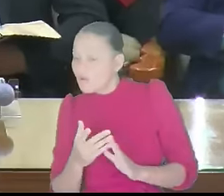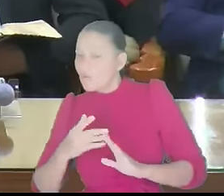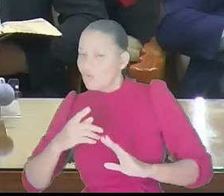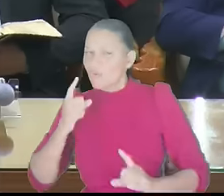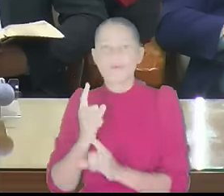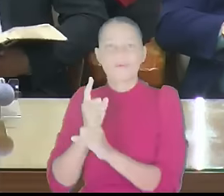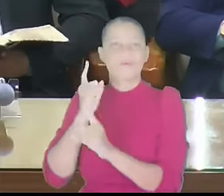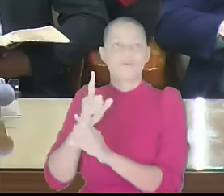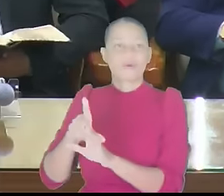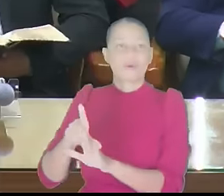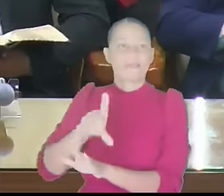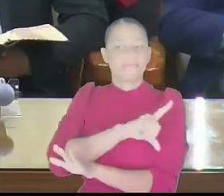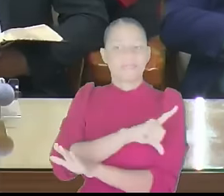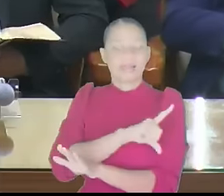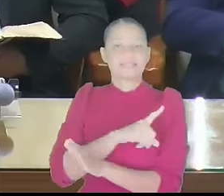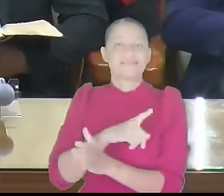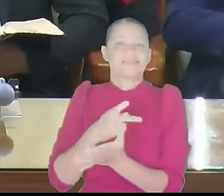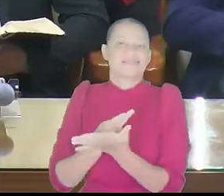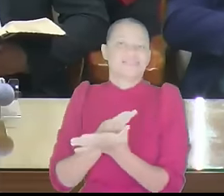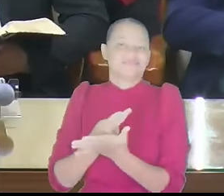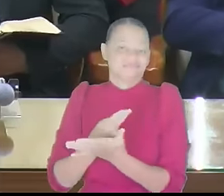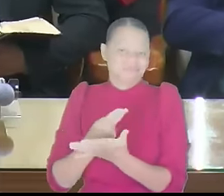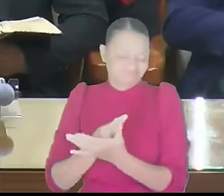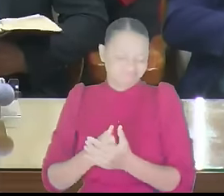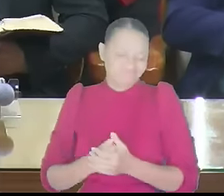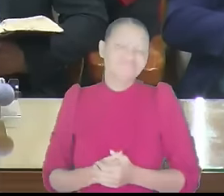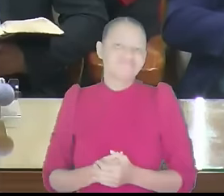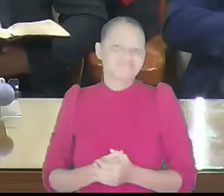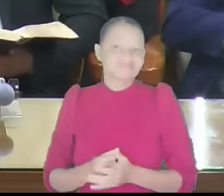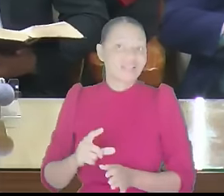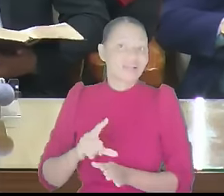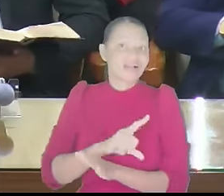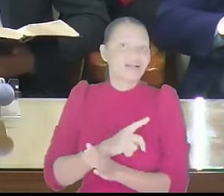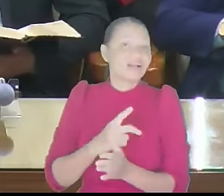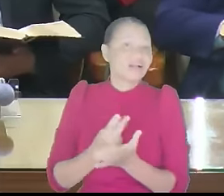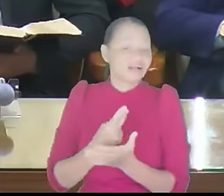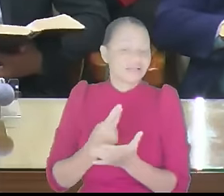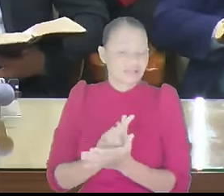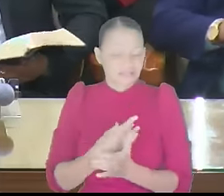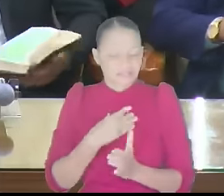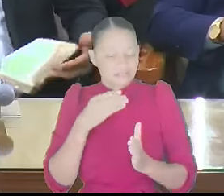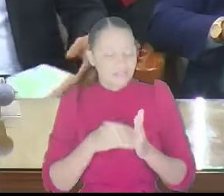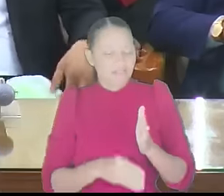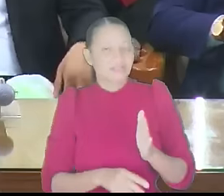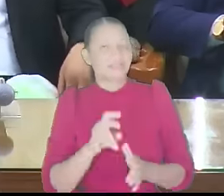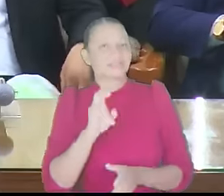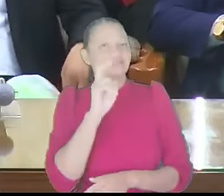mas antes ela deu uma errada. Antes ela deu uma errada. Capítulo 5,